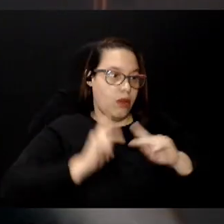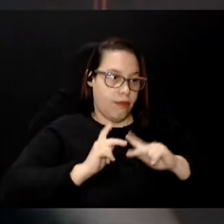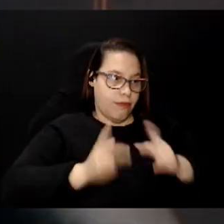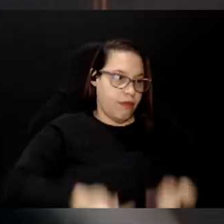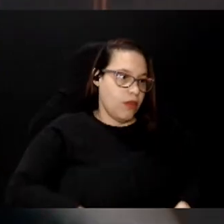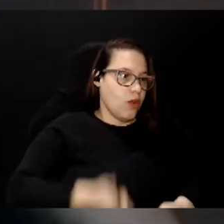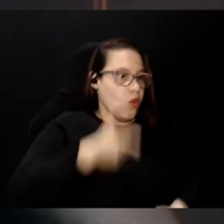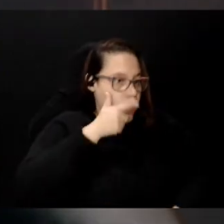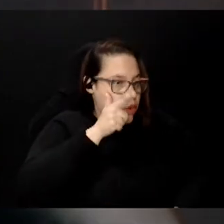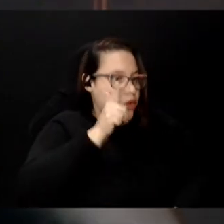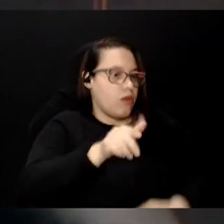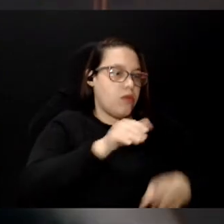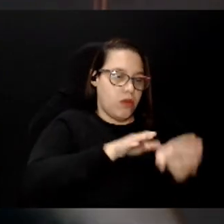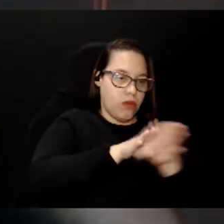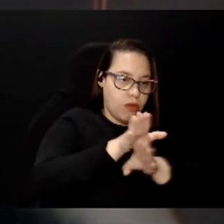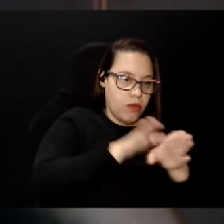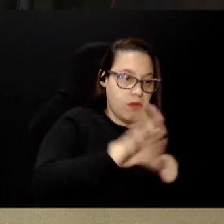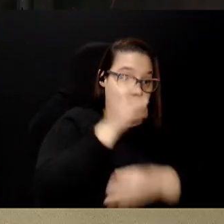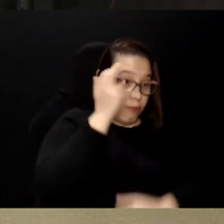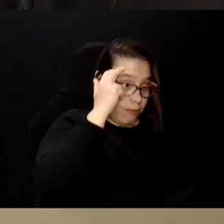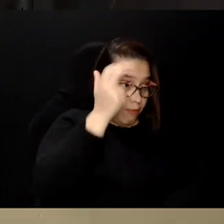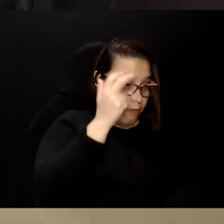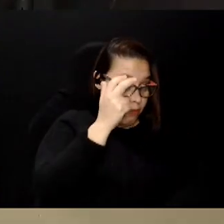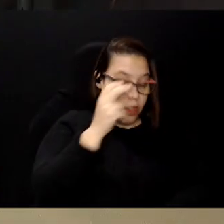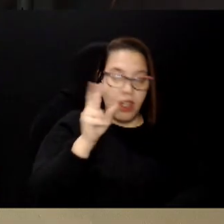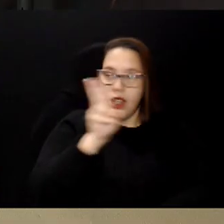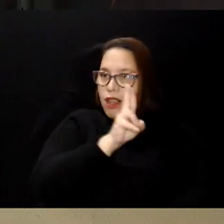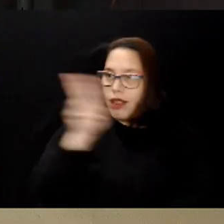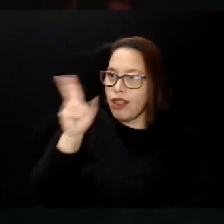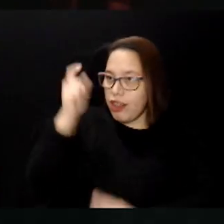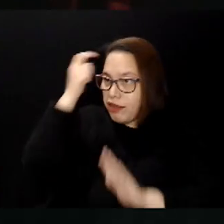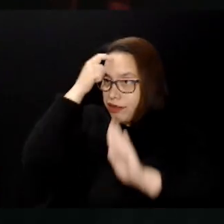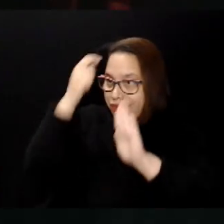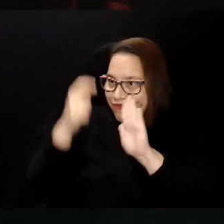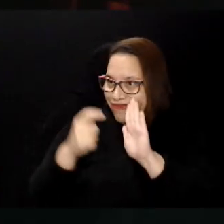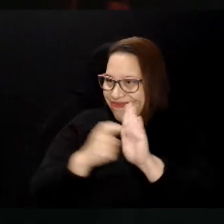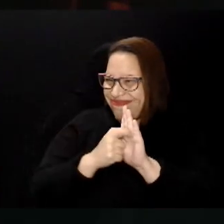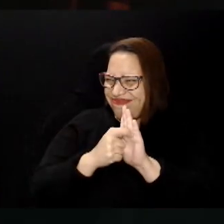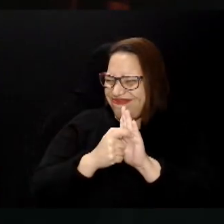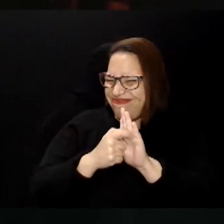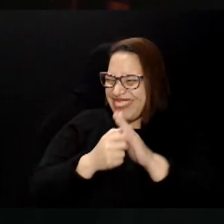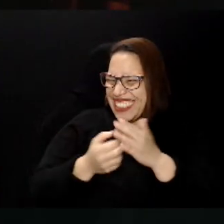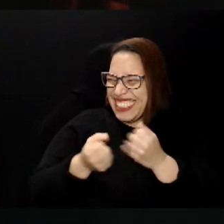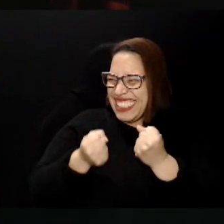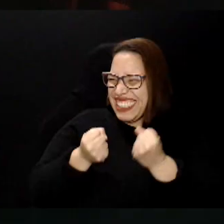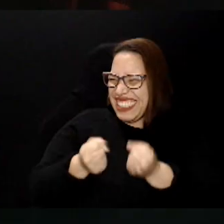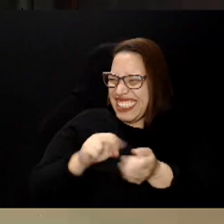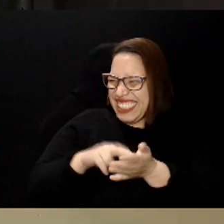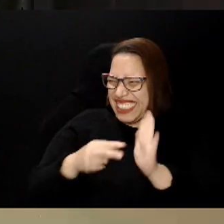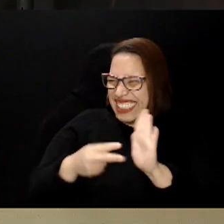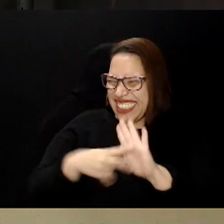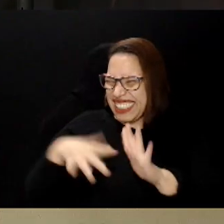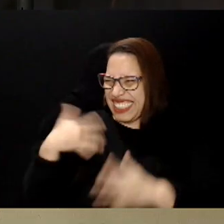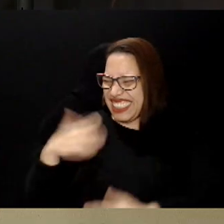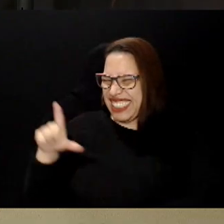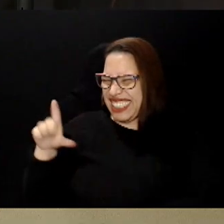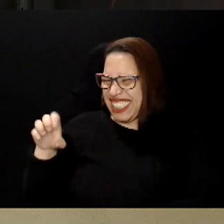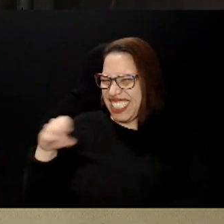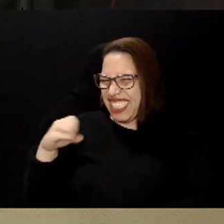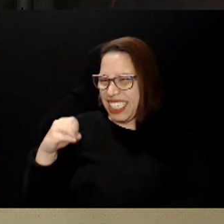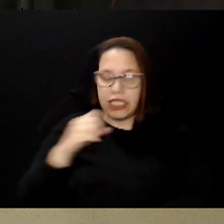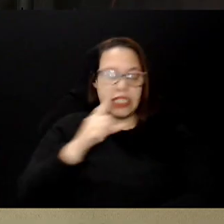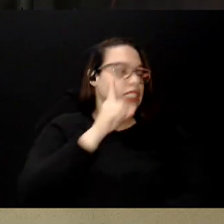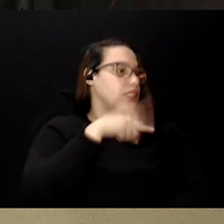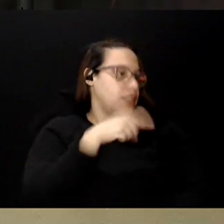mais inteligente. Esse nome, inteligência artificial, tem um peso, né? É isso, né, Léo? E essa questão que você está